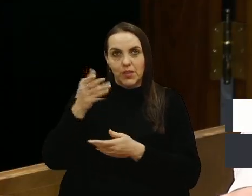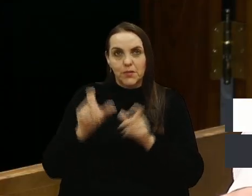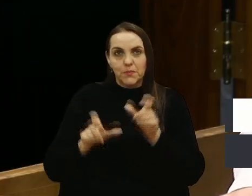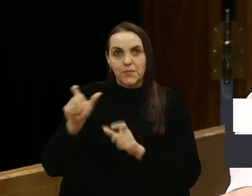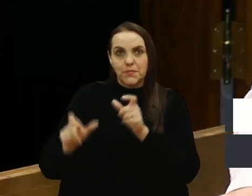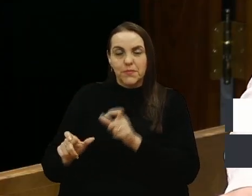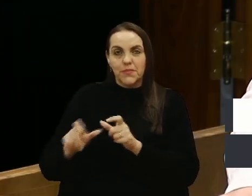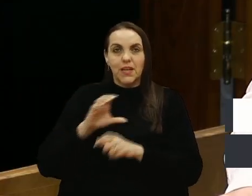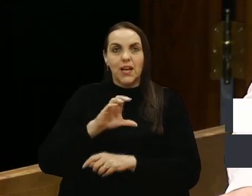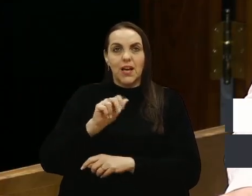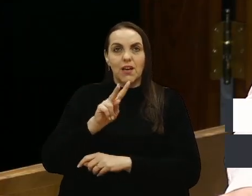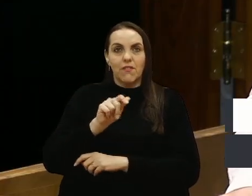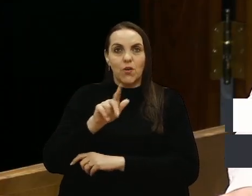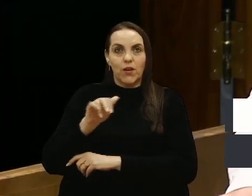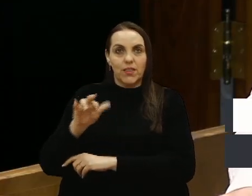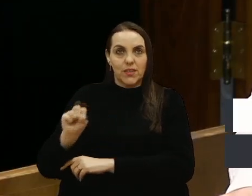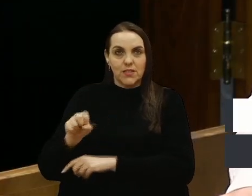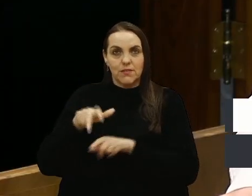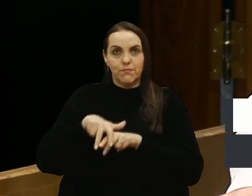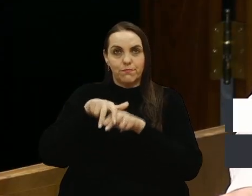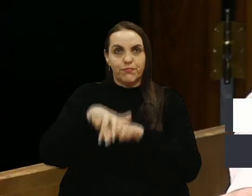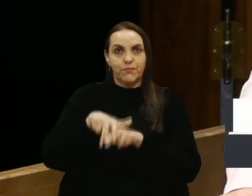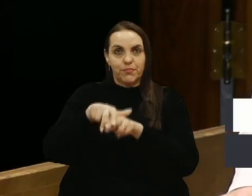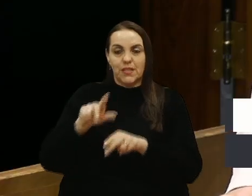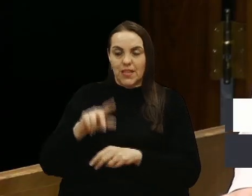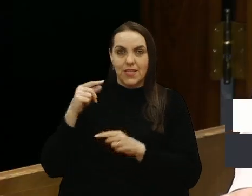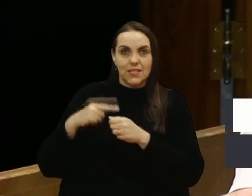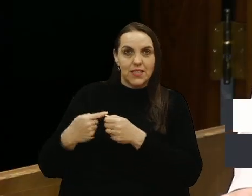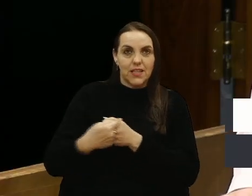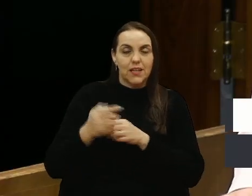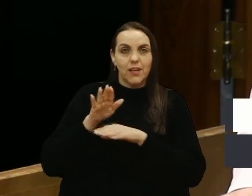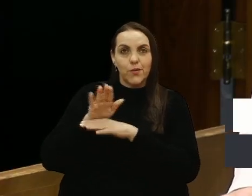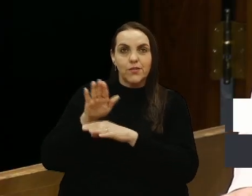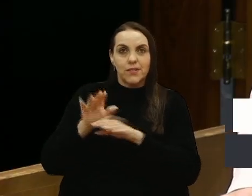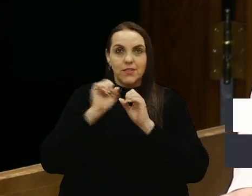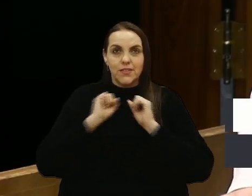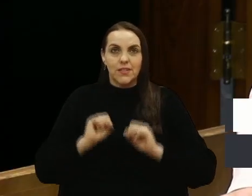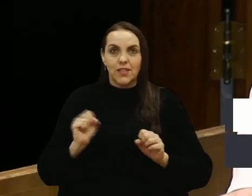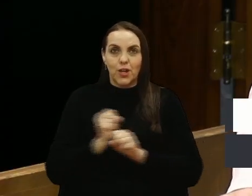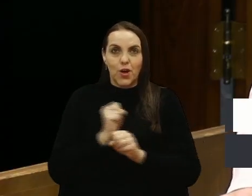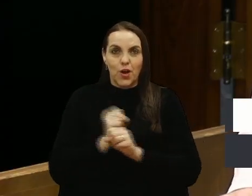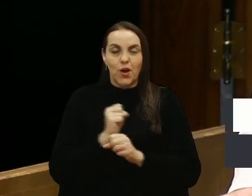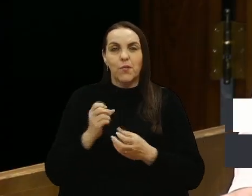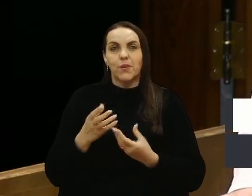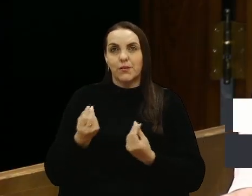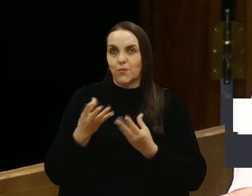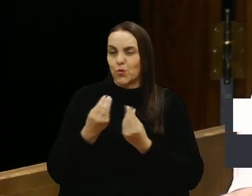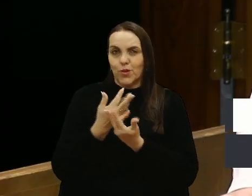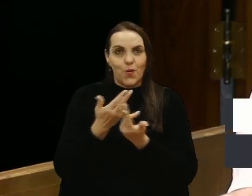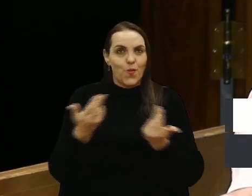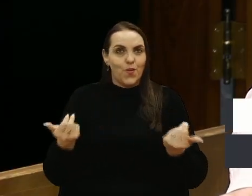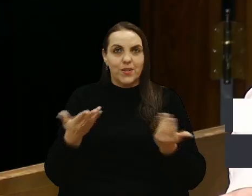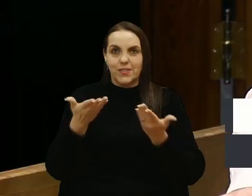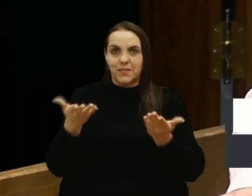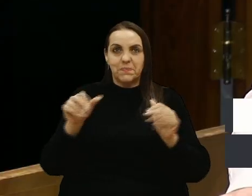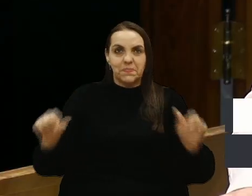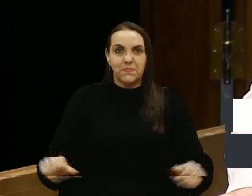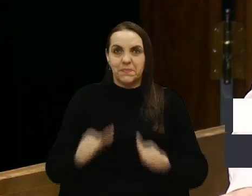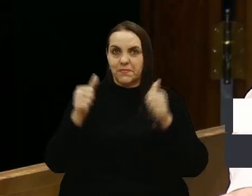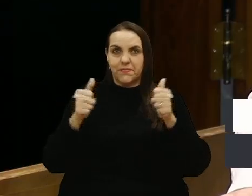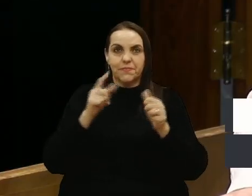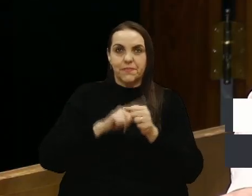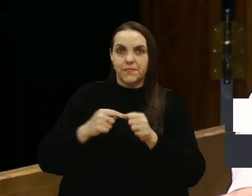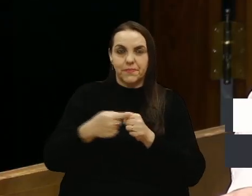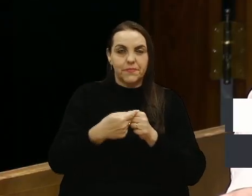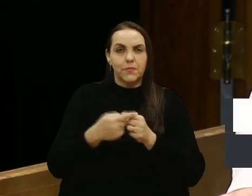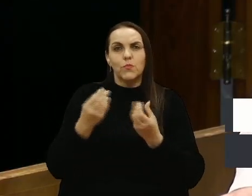das cavalgadas na nossa cidade, com o auxílio da Secretaria de Obras, muita coisa tem sido melhorada na nossa